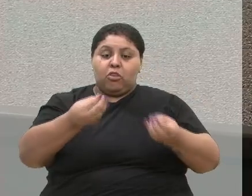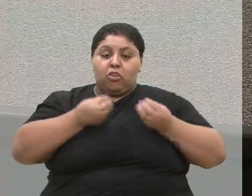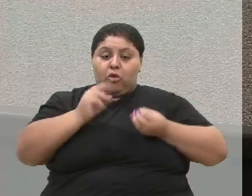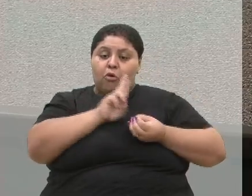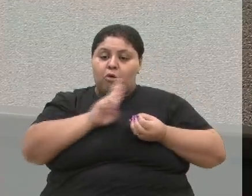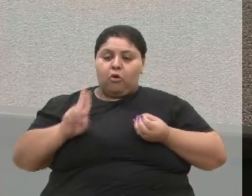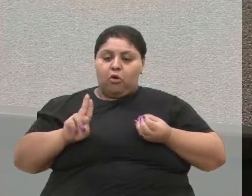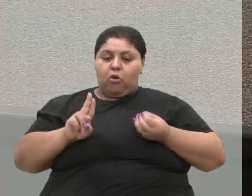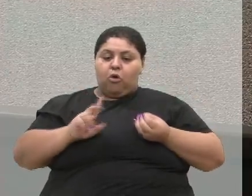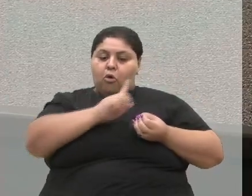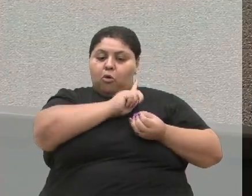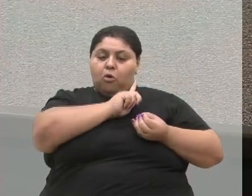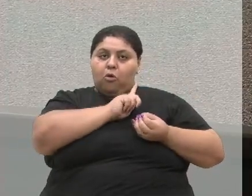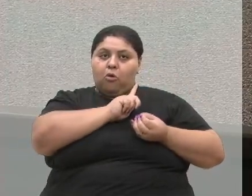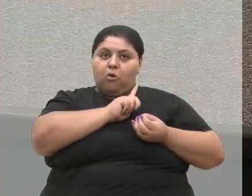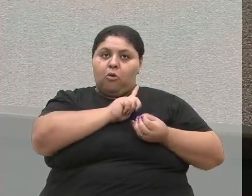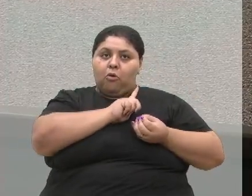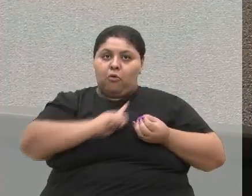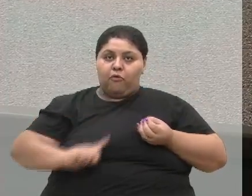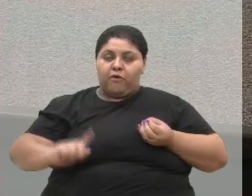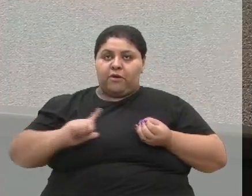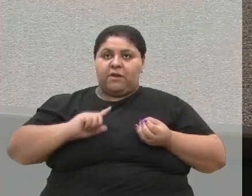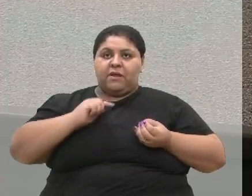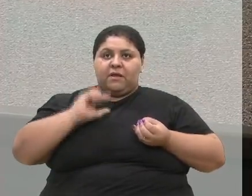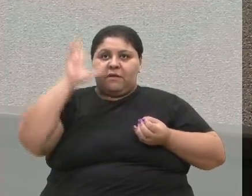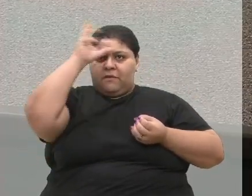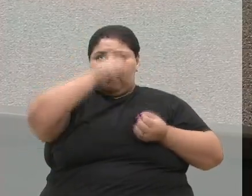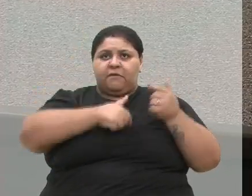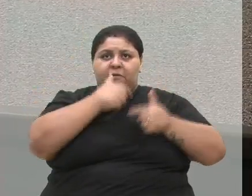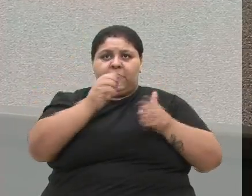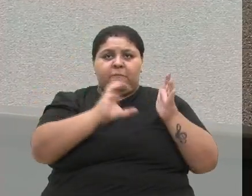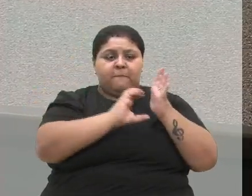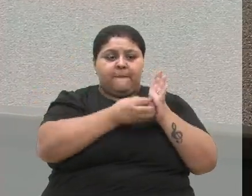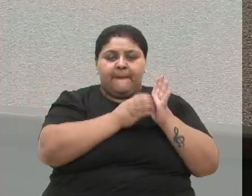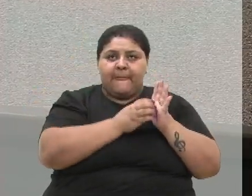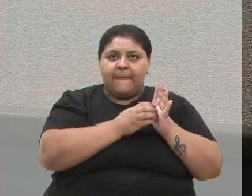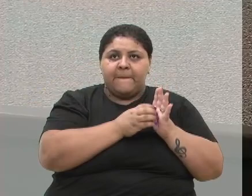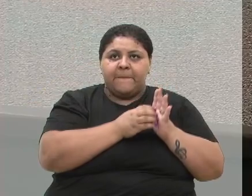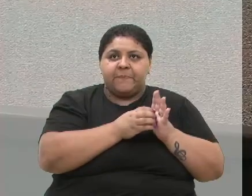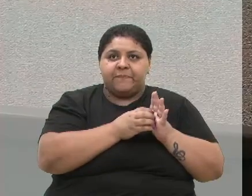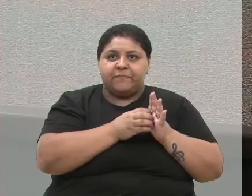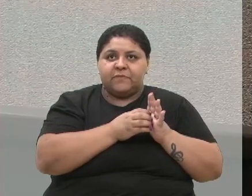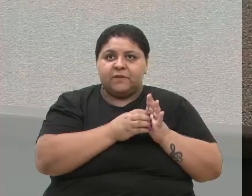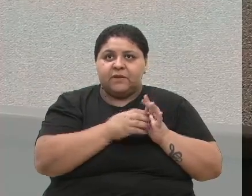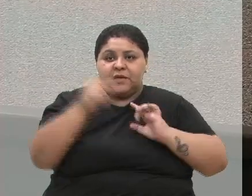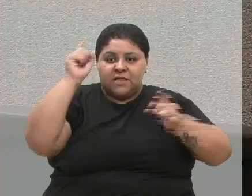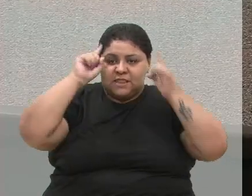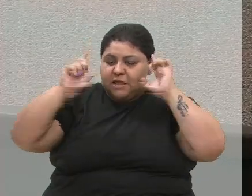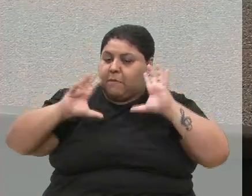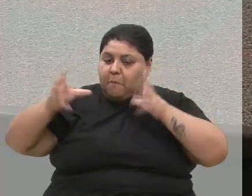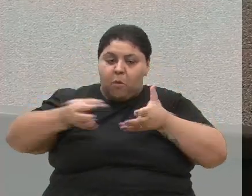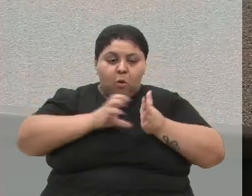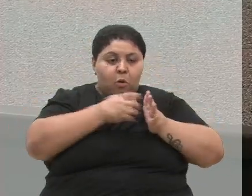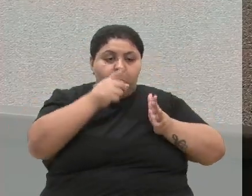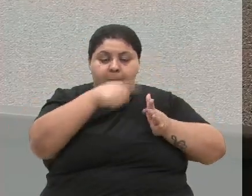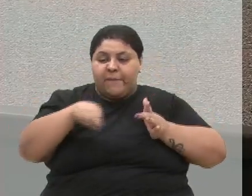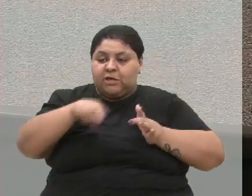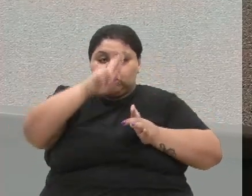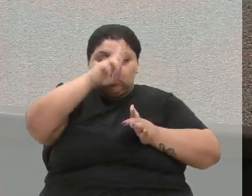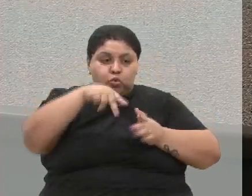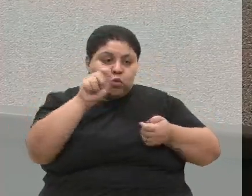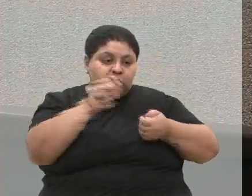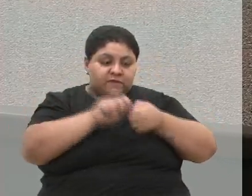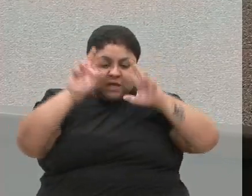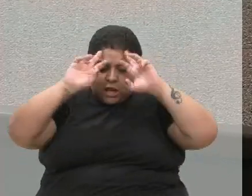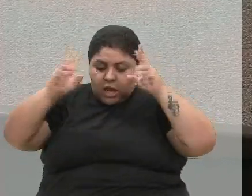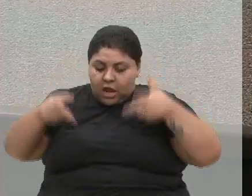tem que aprender a trabalhar junto com os outros partidos. Caxias é para todos. E saem ideias boas de todos os partidos. Só que vocês nunca fizeram esse